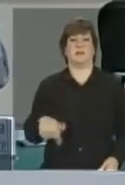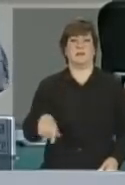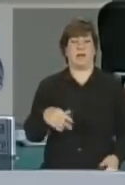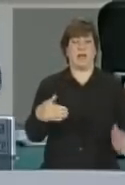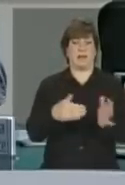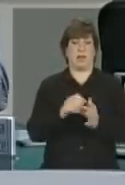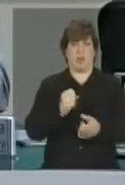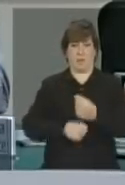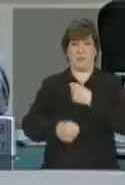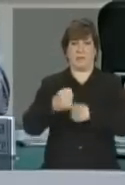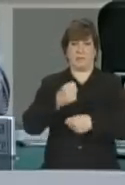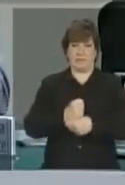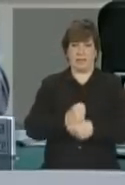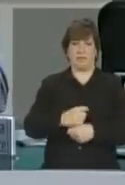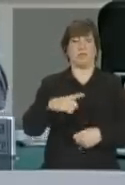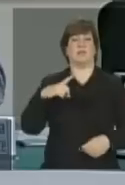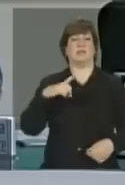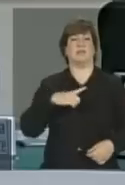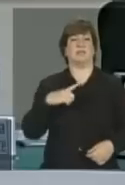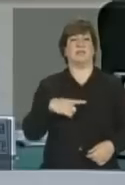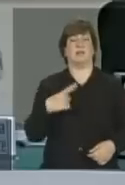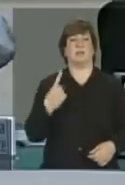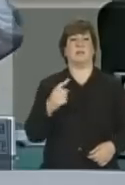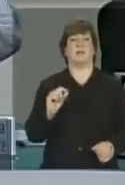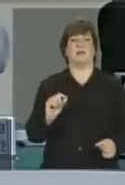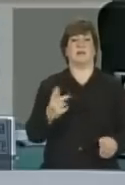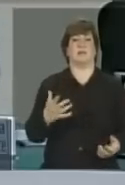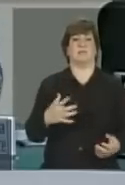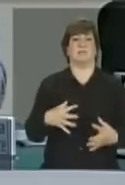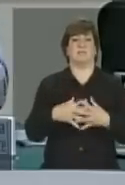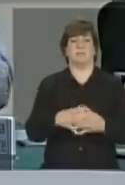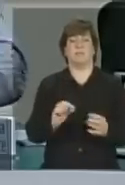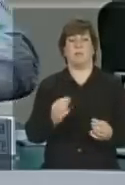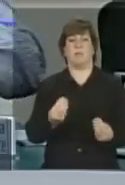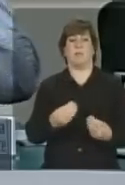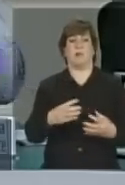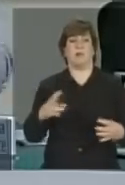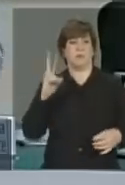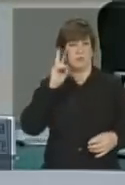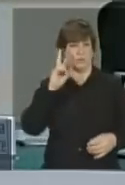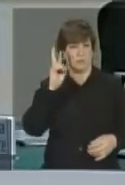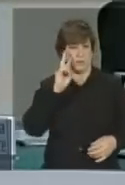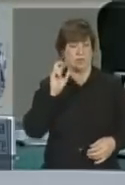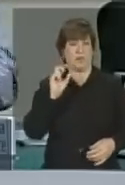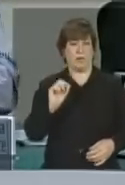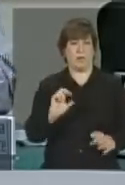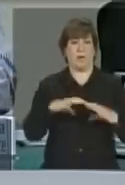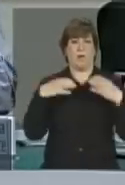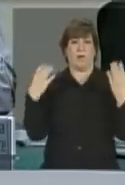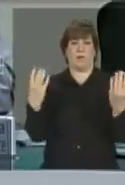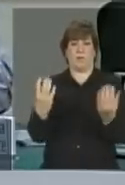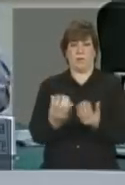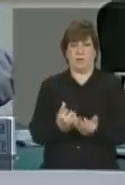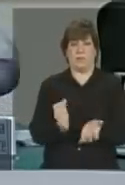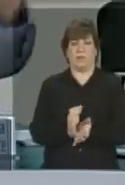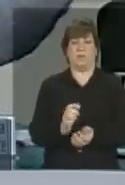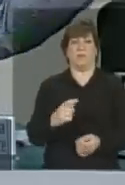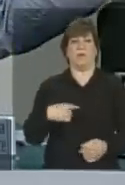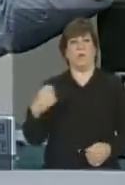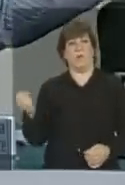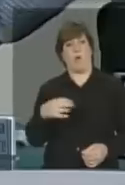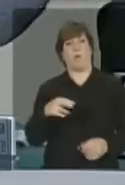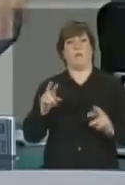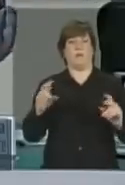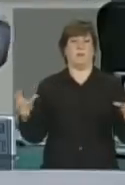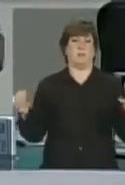passado, existia uma incerteza muito grande sobre Durban, e, em função da Conferência de Durban, novos rumos de negociação foram colocados sobre a mesa. O